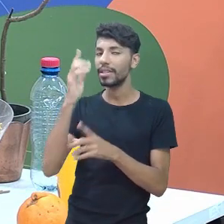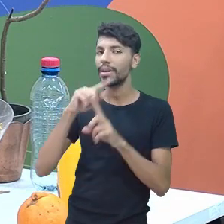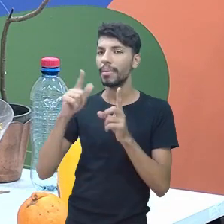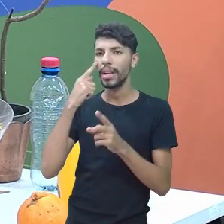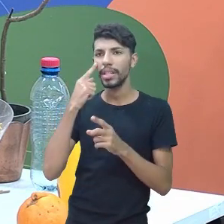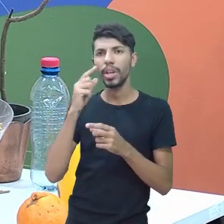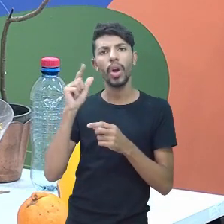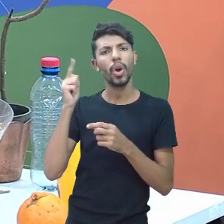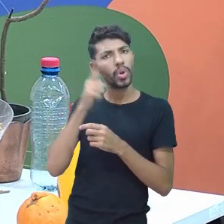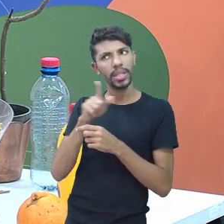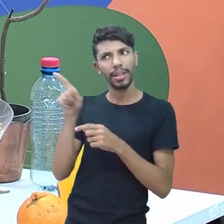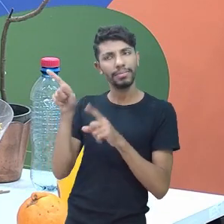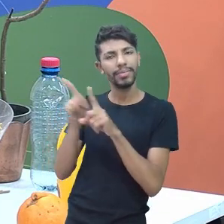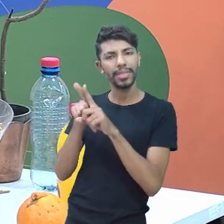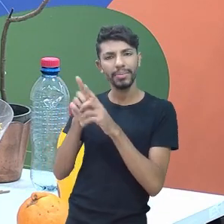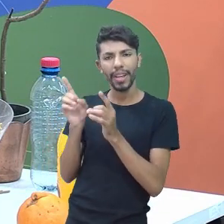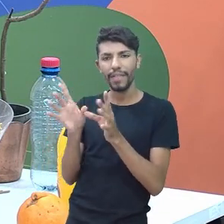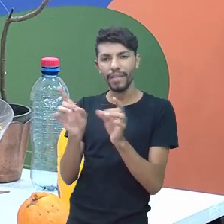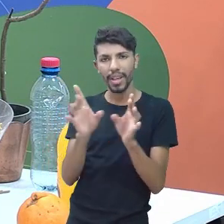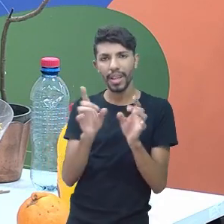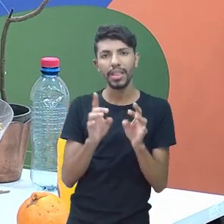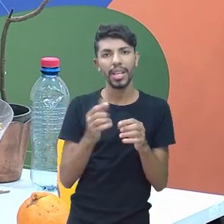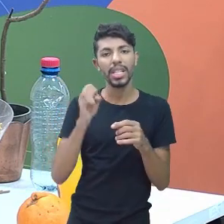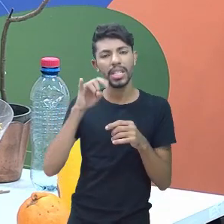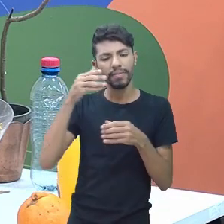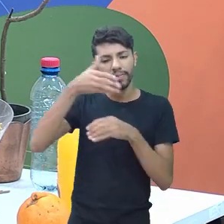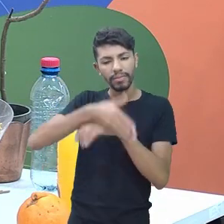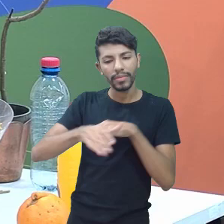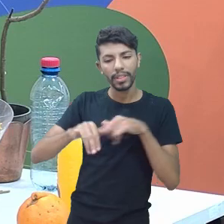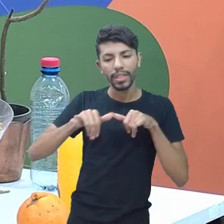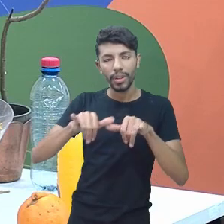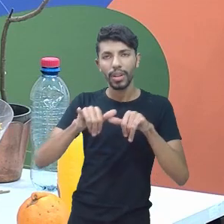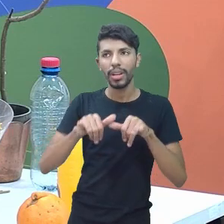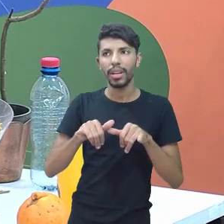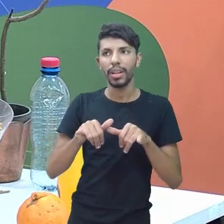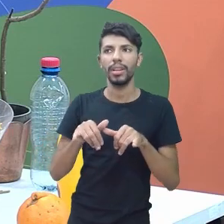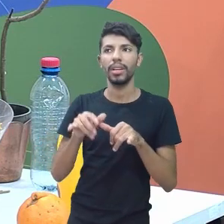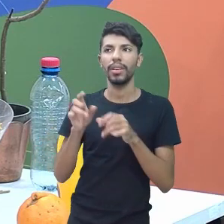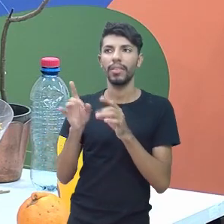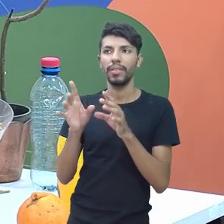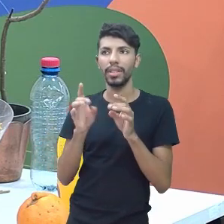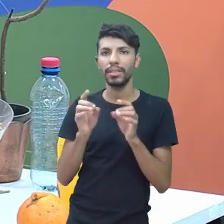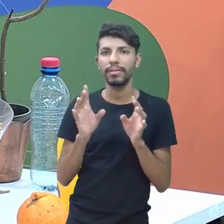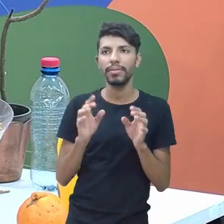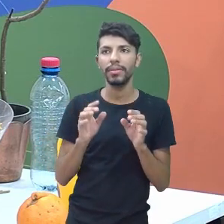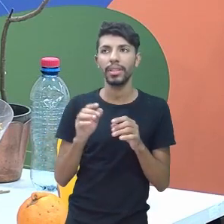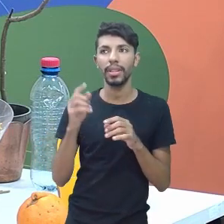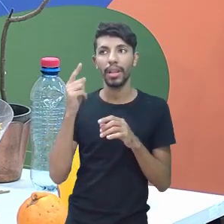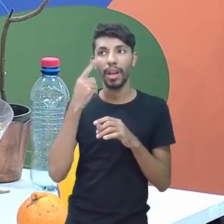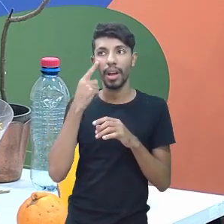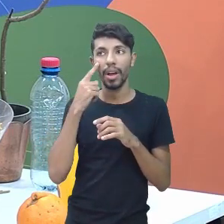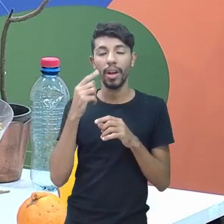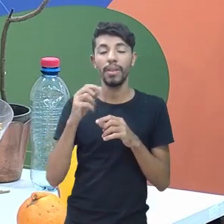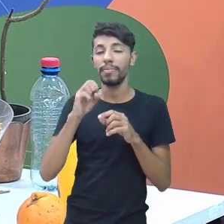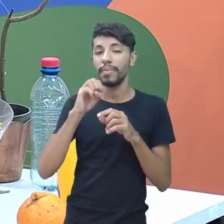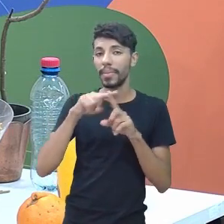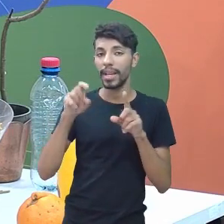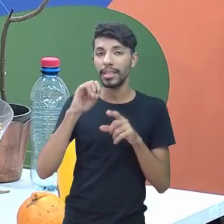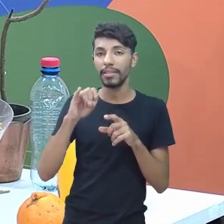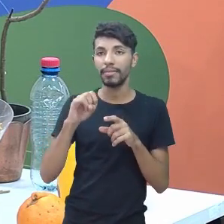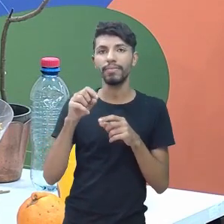grande supermercado, vocês vão ver. E, às vezes, se a mamãe estiver perto, ela vai dizer, é um absurdo. No muro, perto de casa, tem